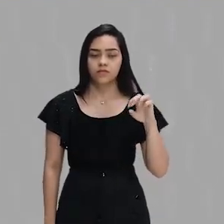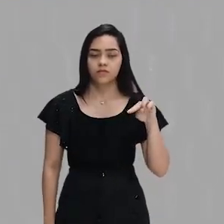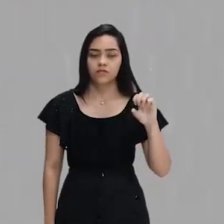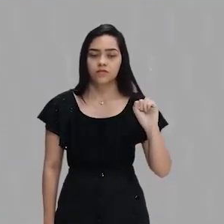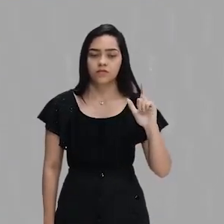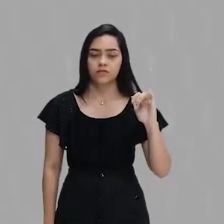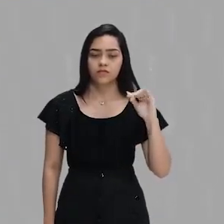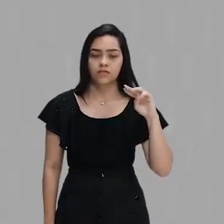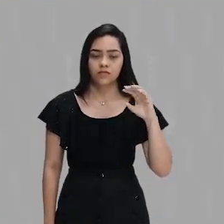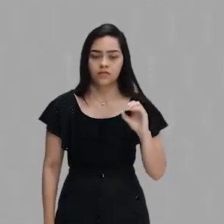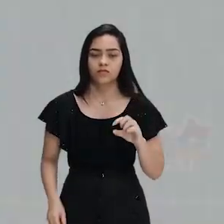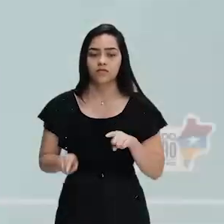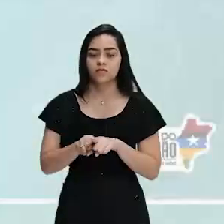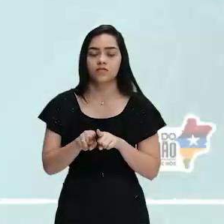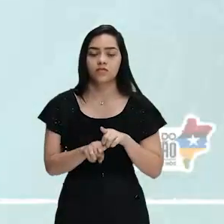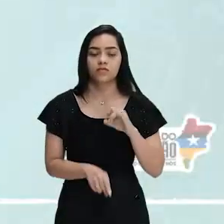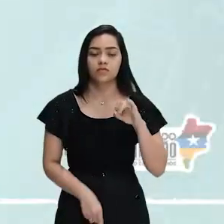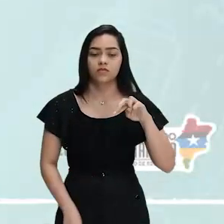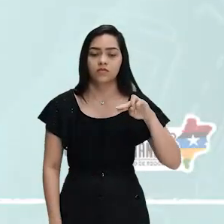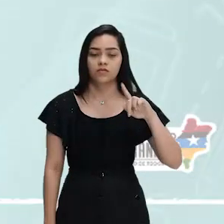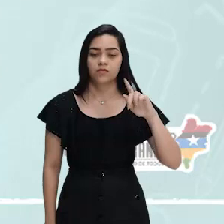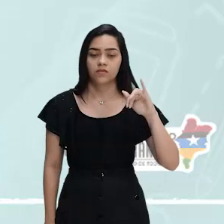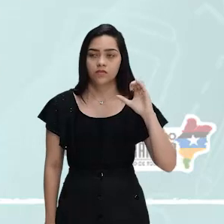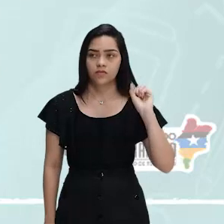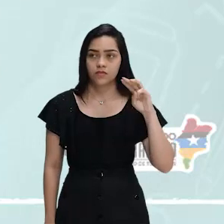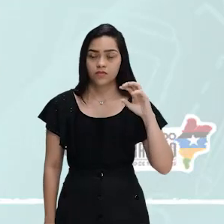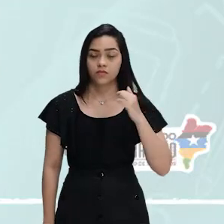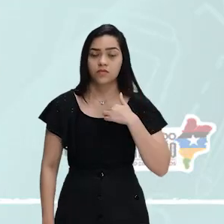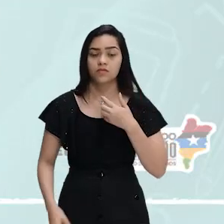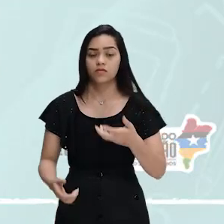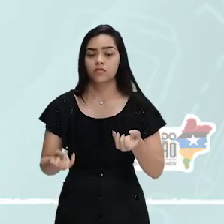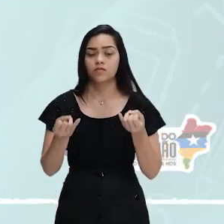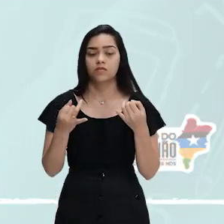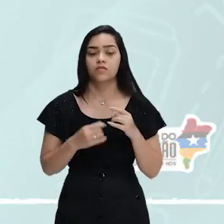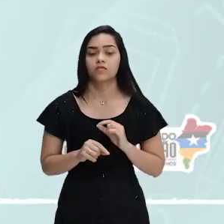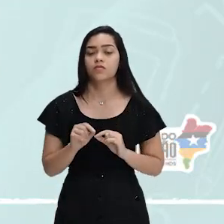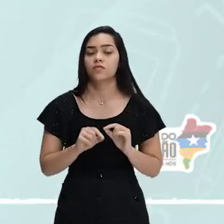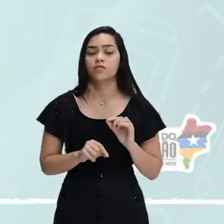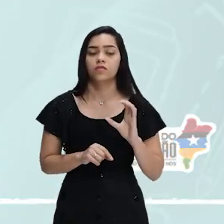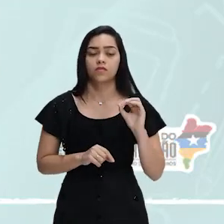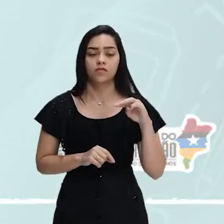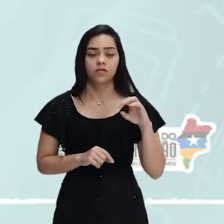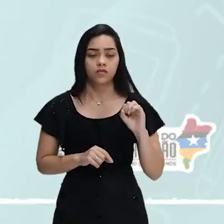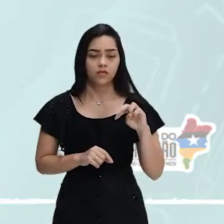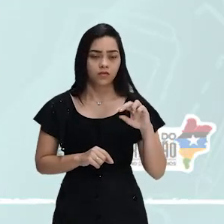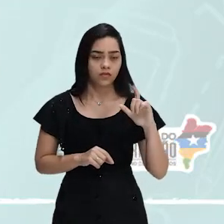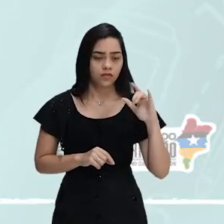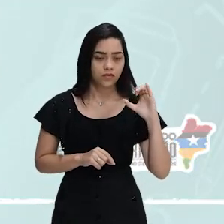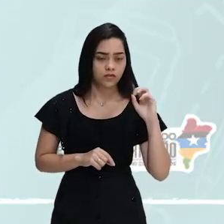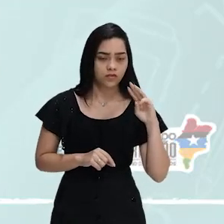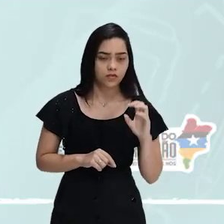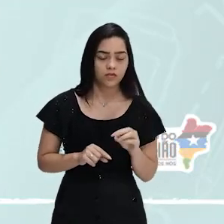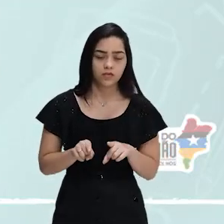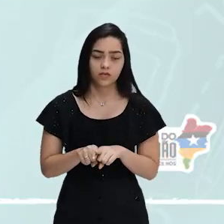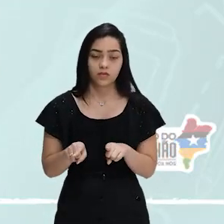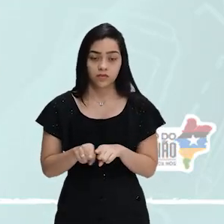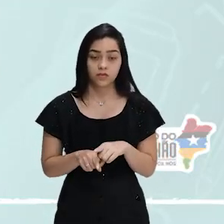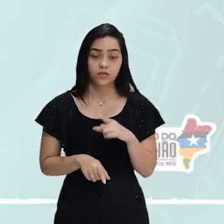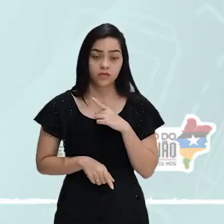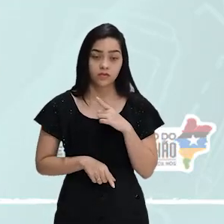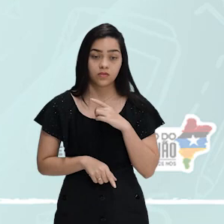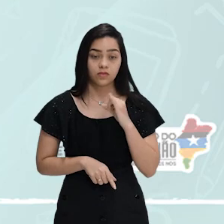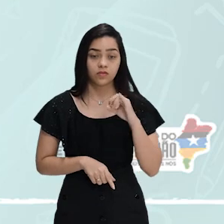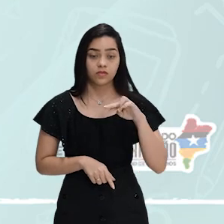e inquilinismo. Primeiro, eu quero falar para vocês sobre o comensalismo. Tanto o comensalismo quanto